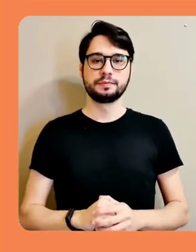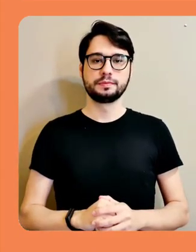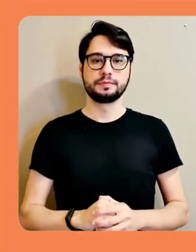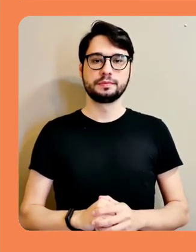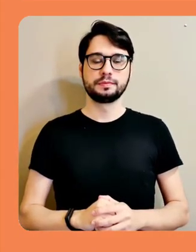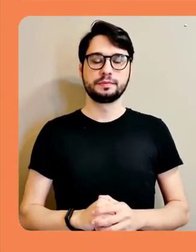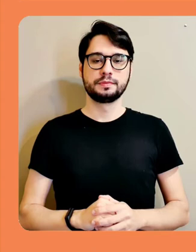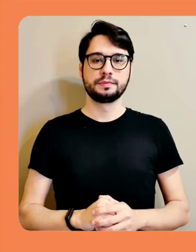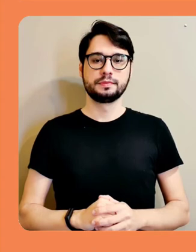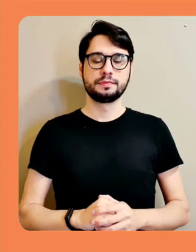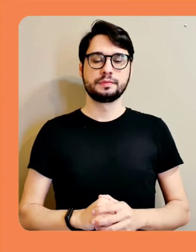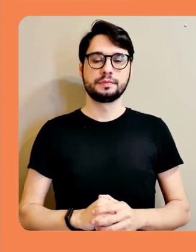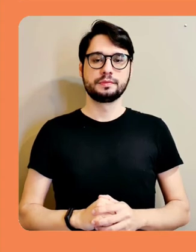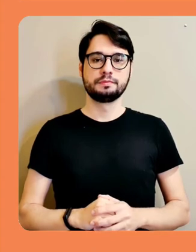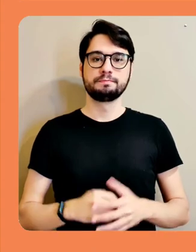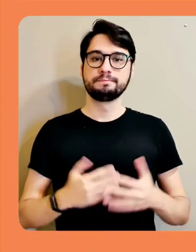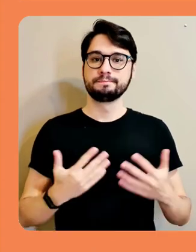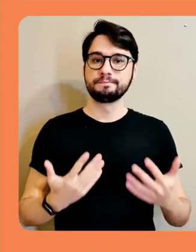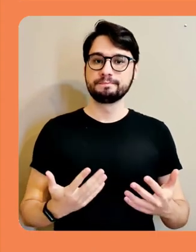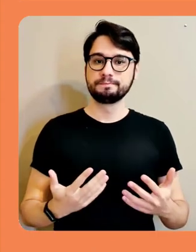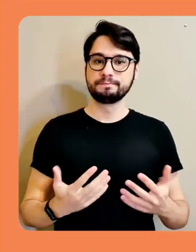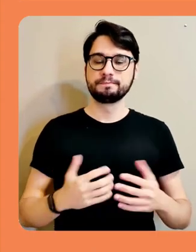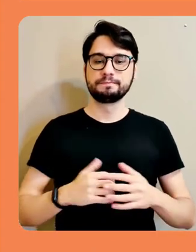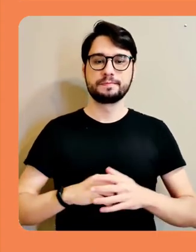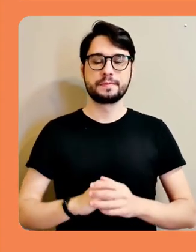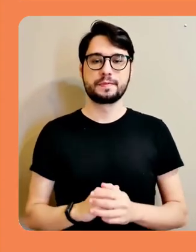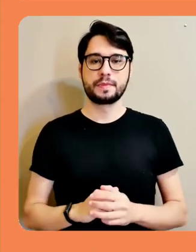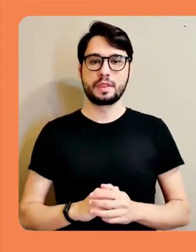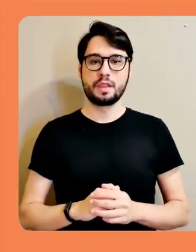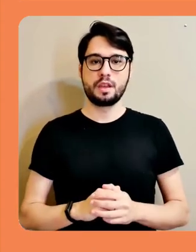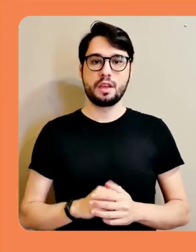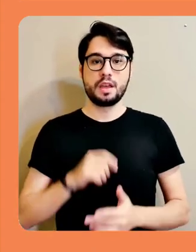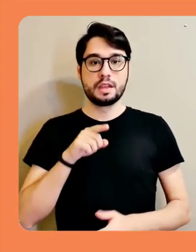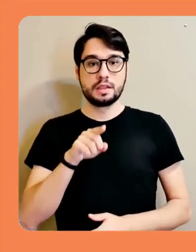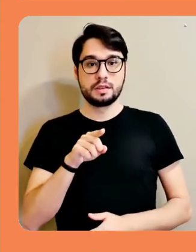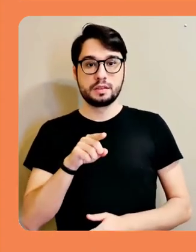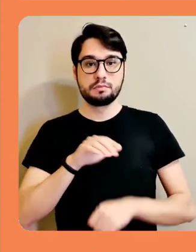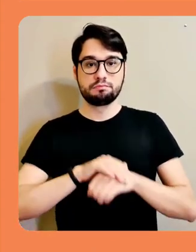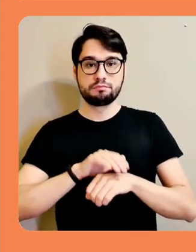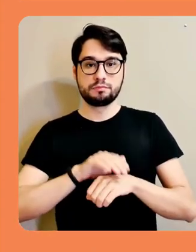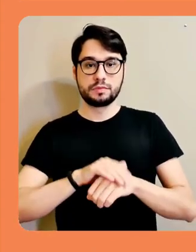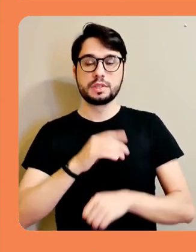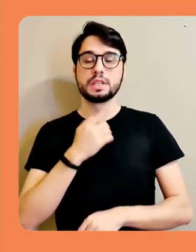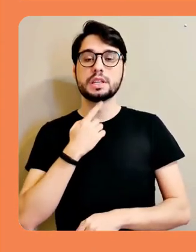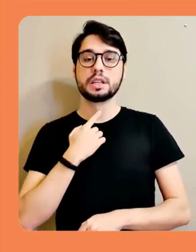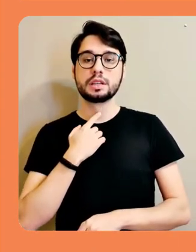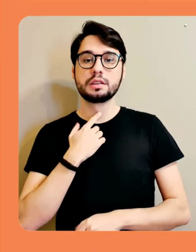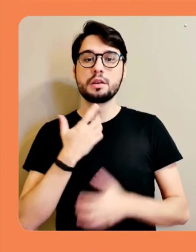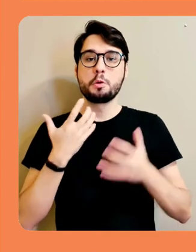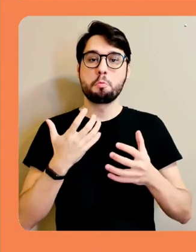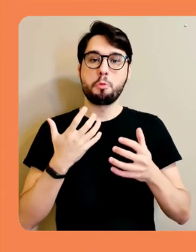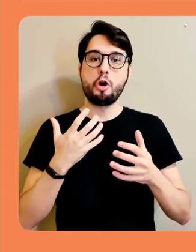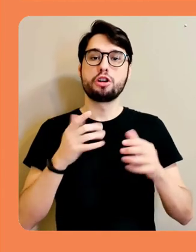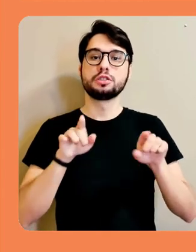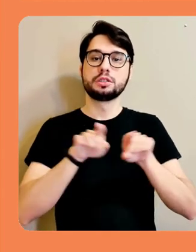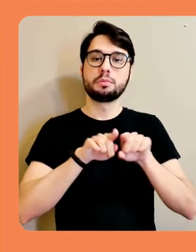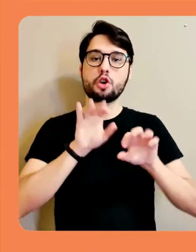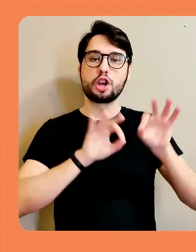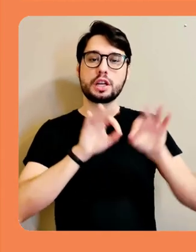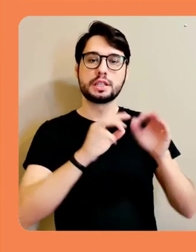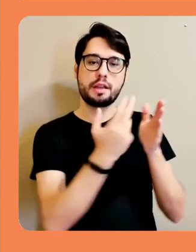salvei control c aqui control v e caso